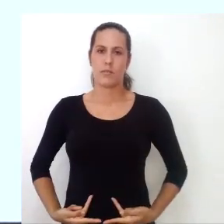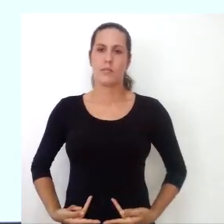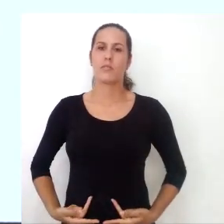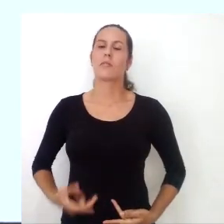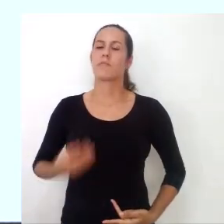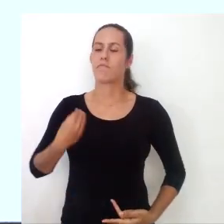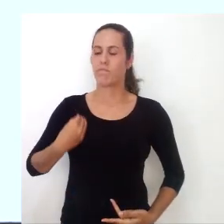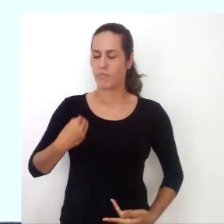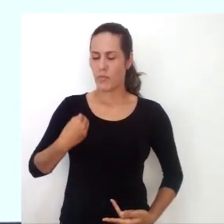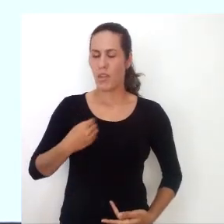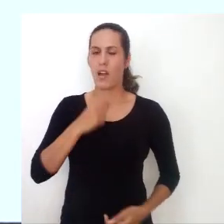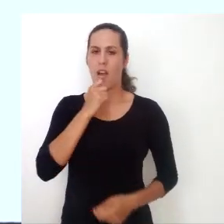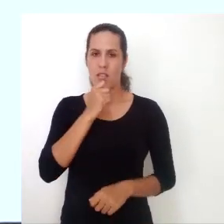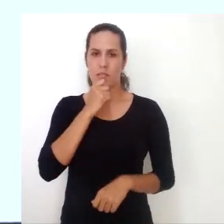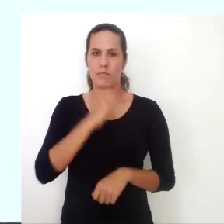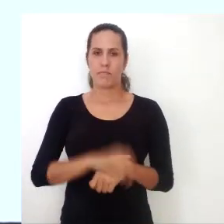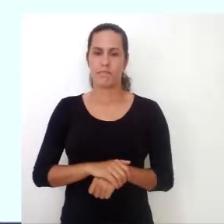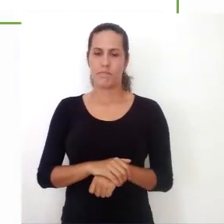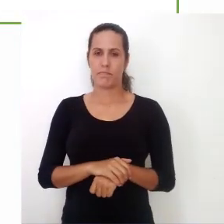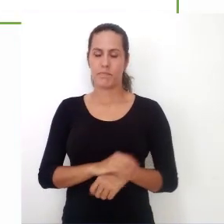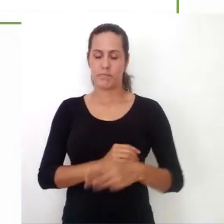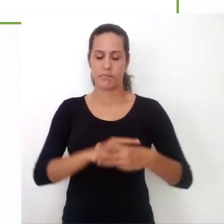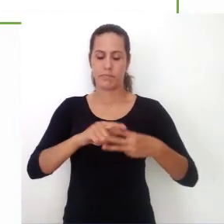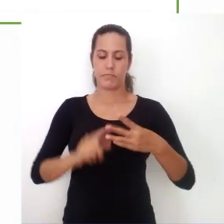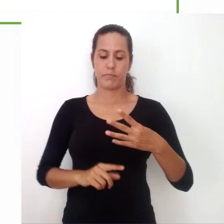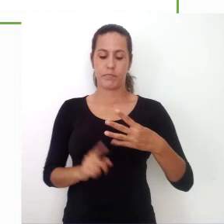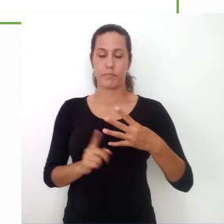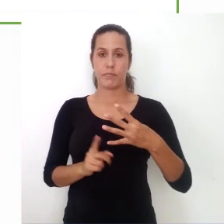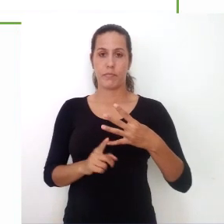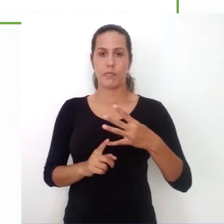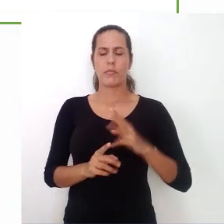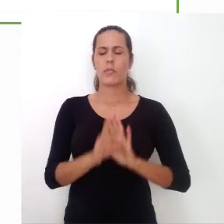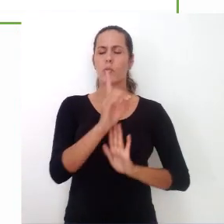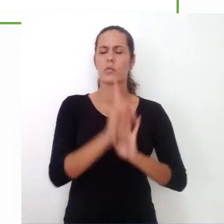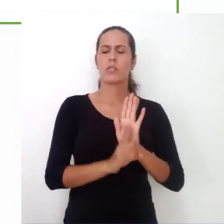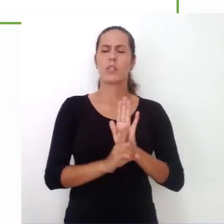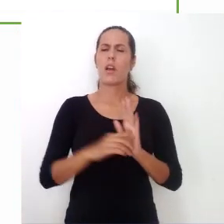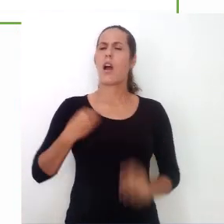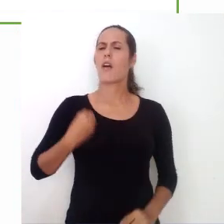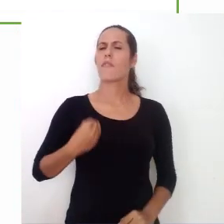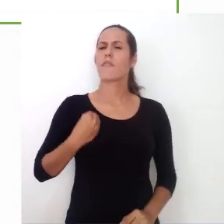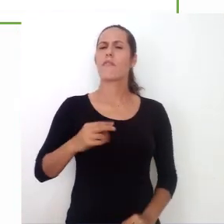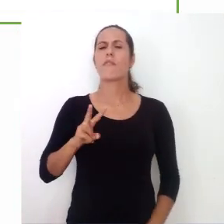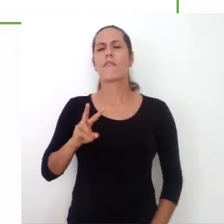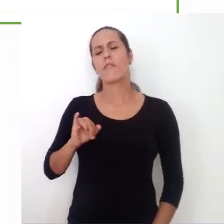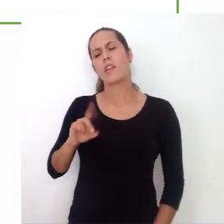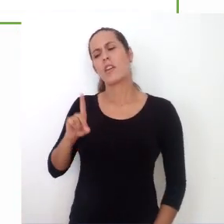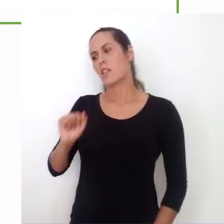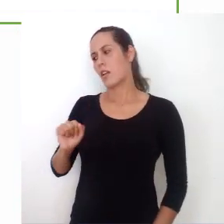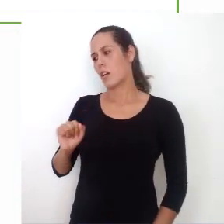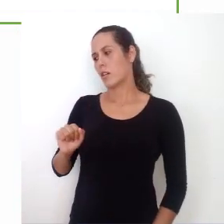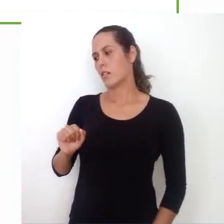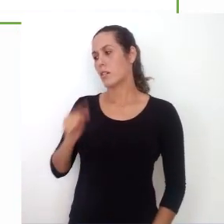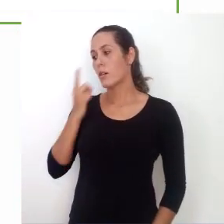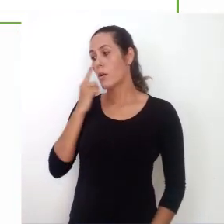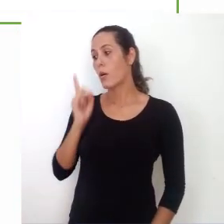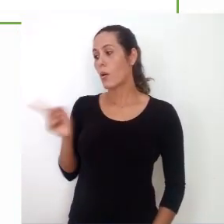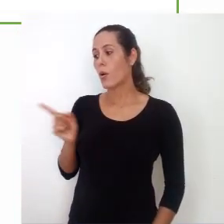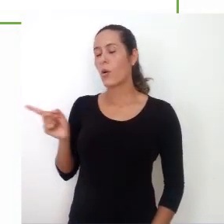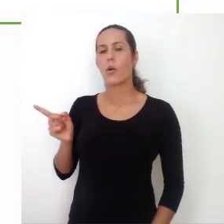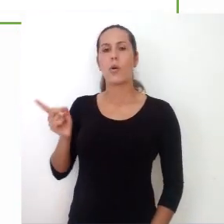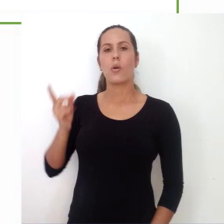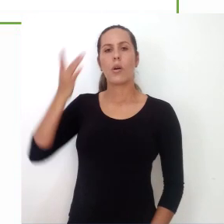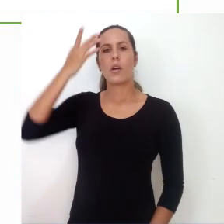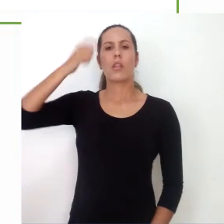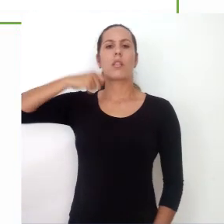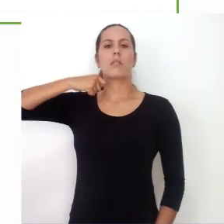escravidão que ainda existe. Nós temos aqui uma outra imagem, o direito à vida, certo? Matar, a questão